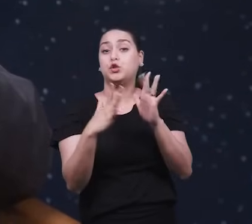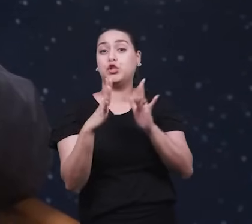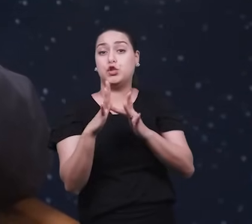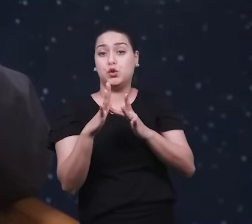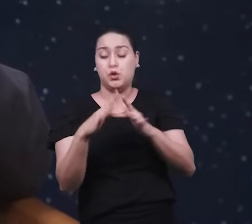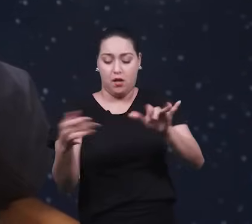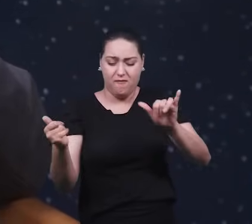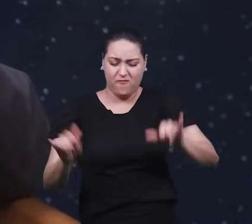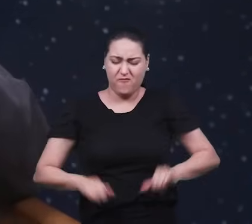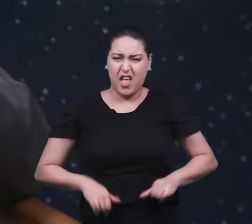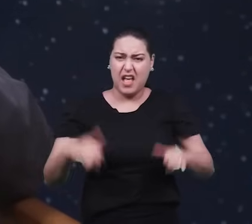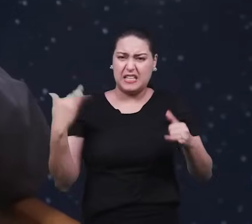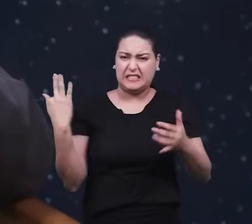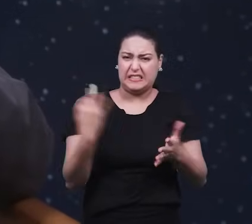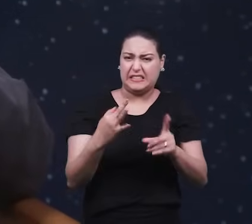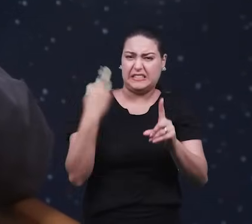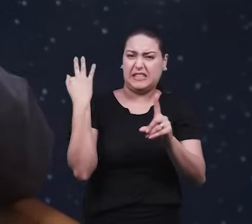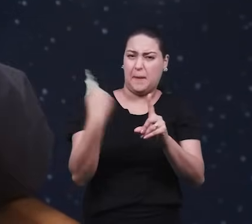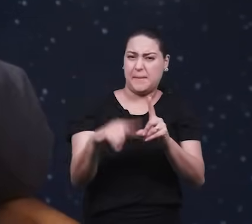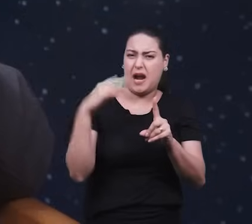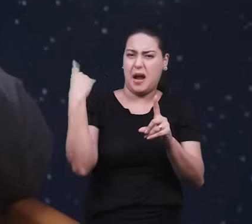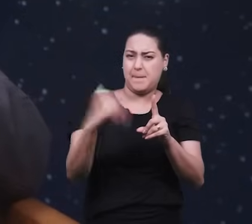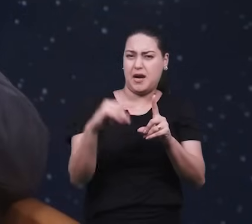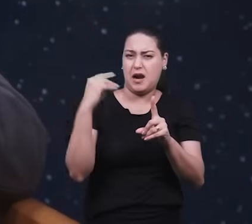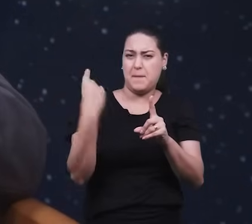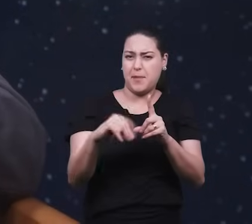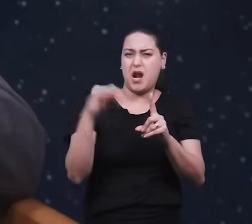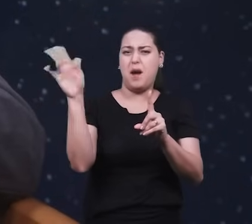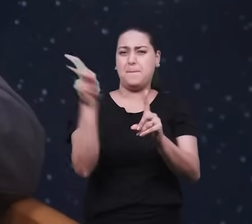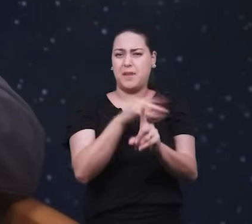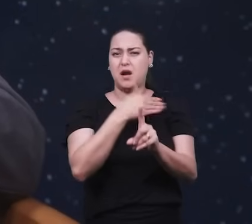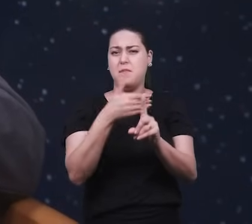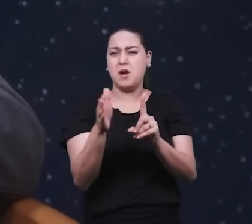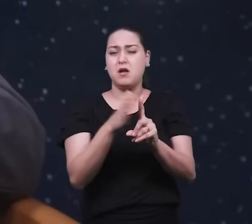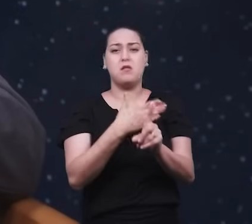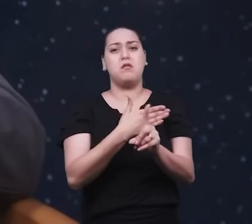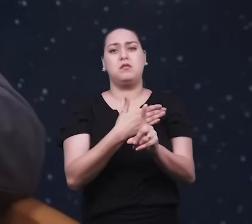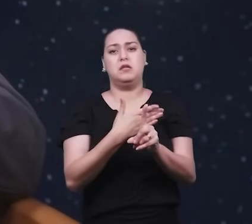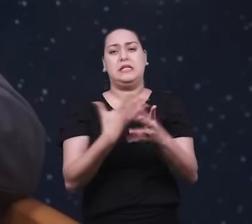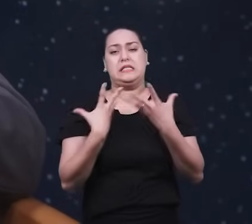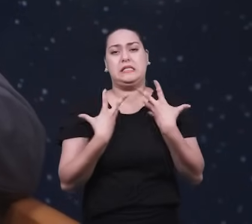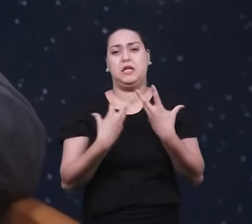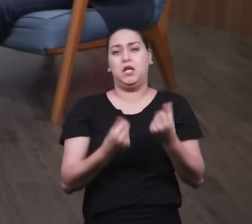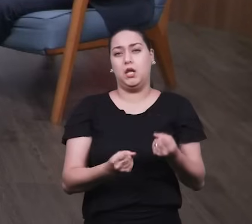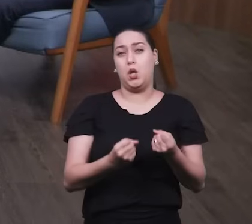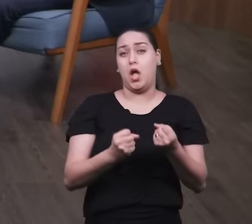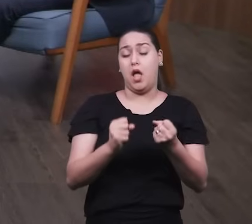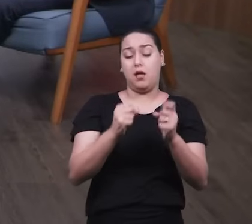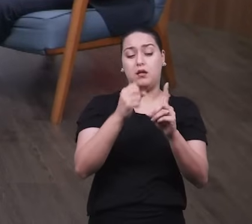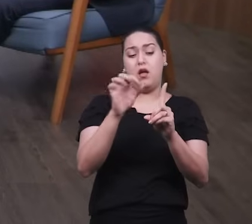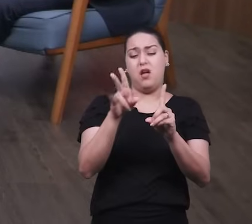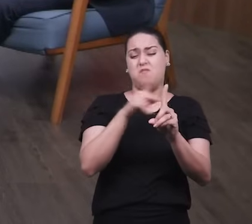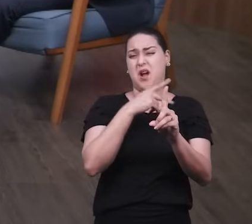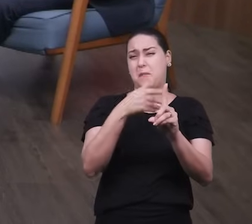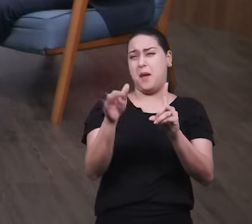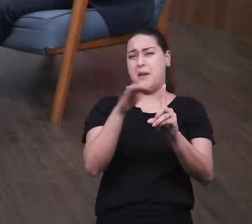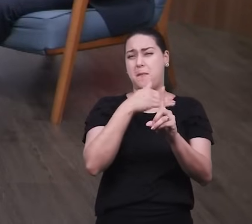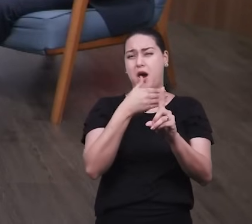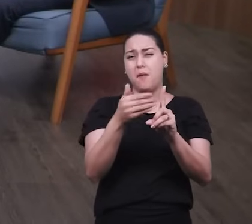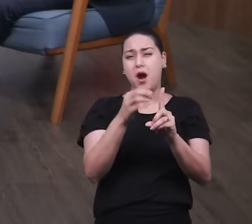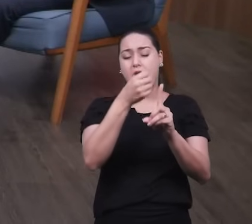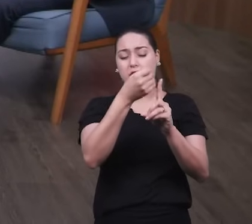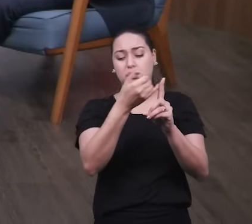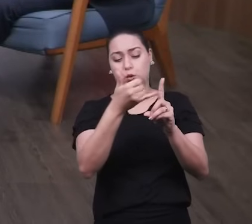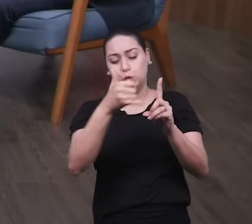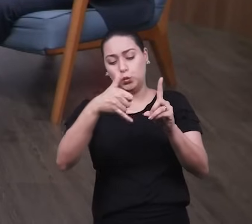perfume que nós não teríamos acesso se ele não tivesse se oferecido por nós, né? Então, a mirra está presente o tempo inteiro,